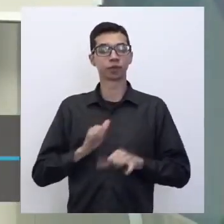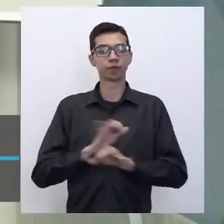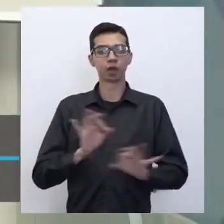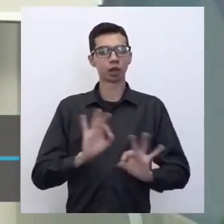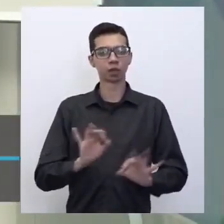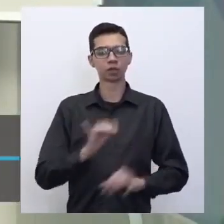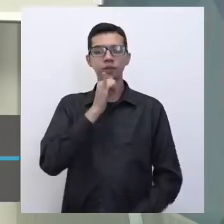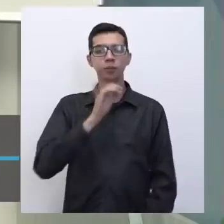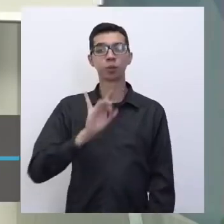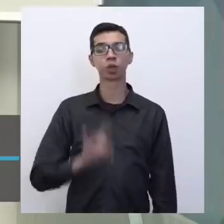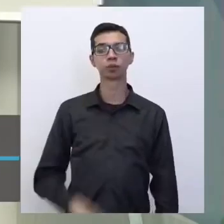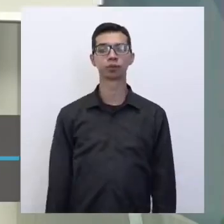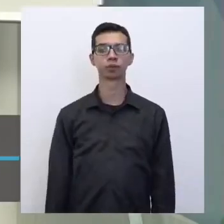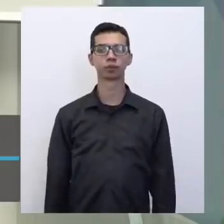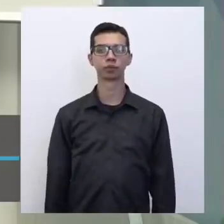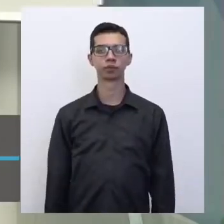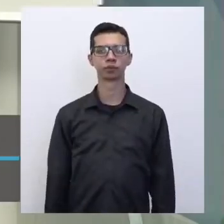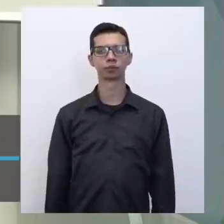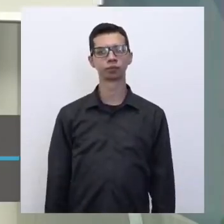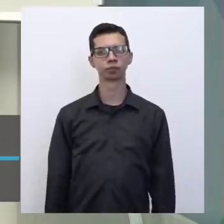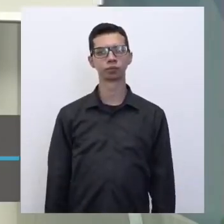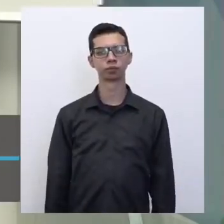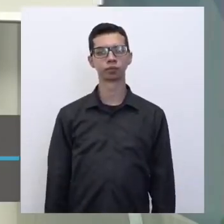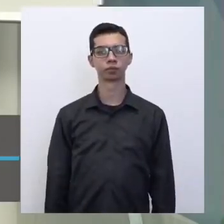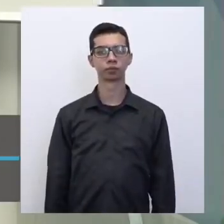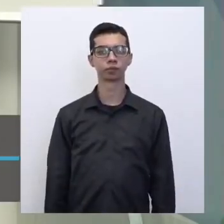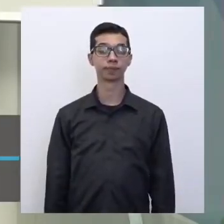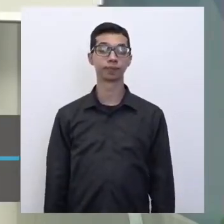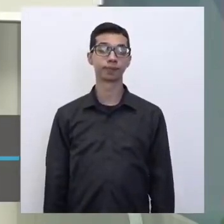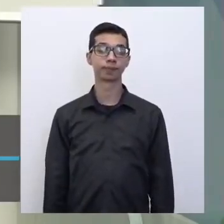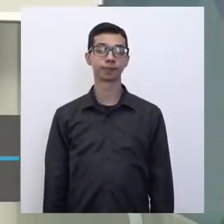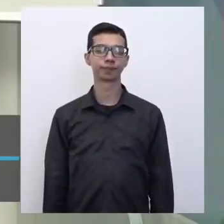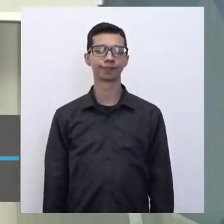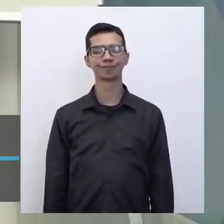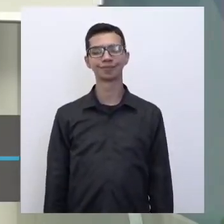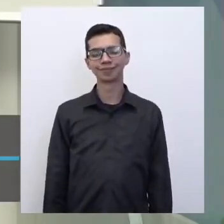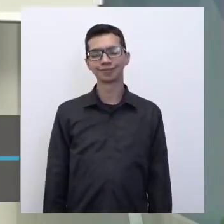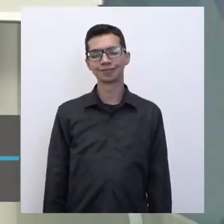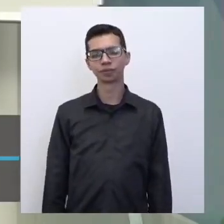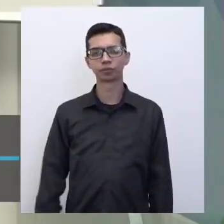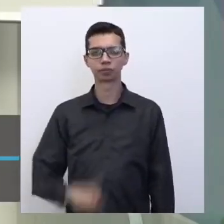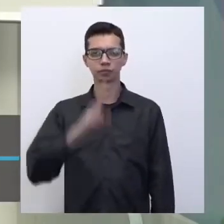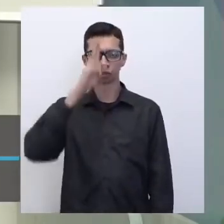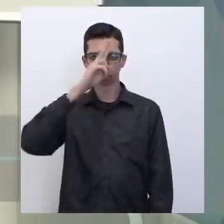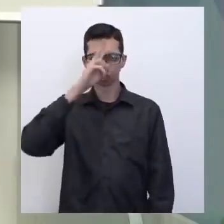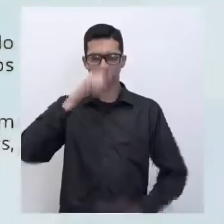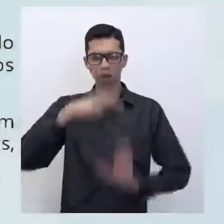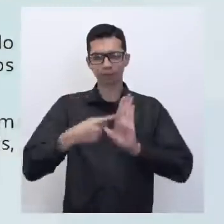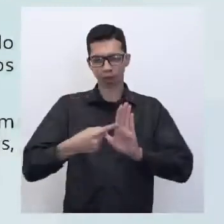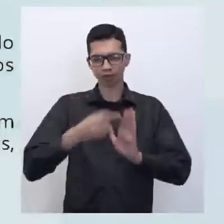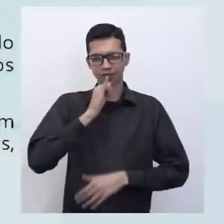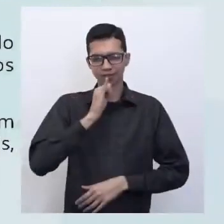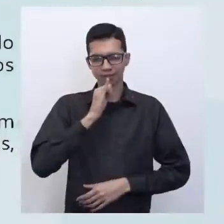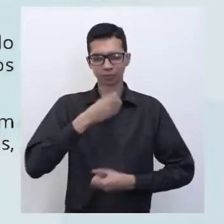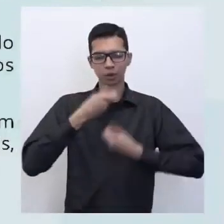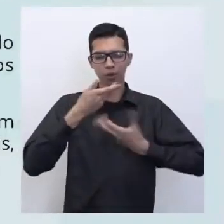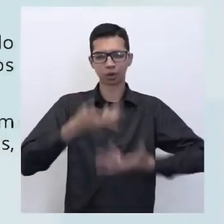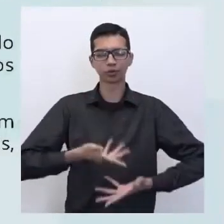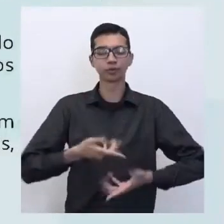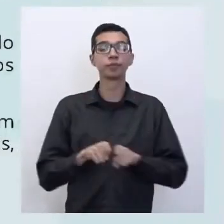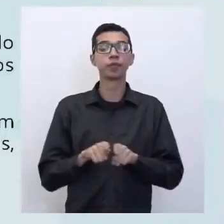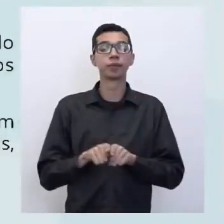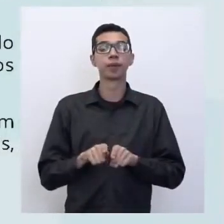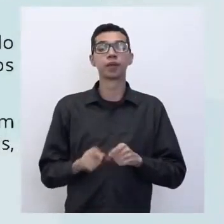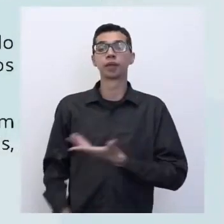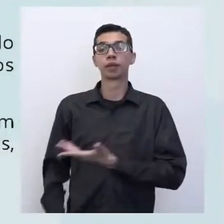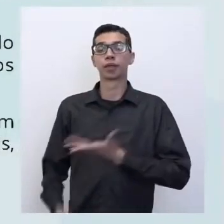rosto, ele tem que contar uma história muito interessante. Teatro de máscaras. Surgiu com os